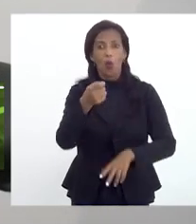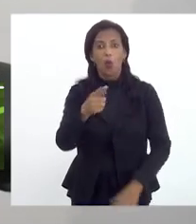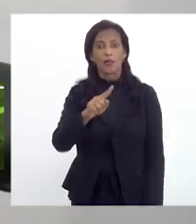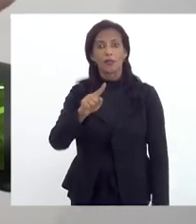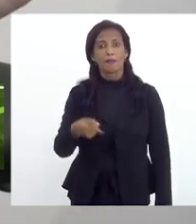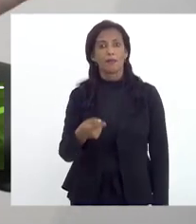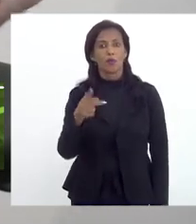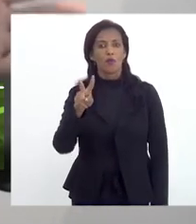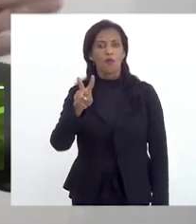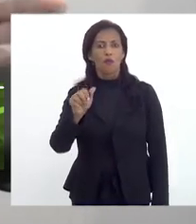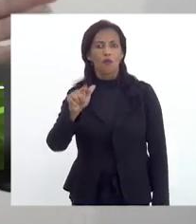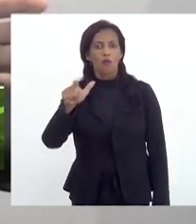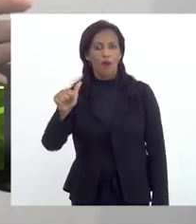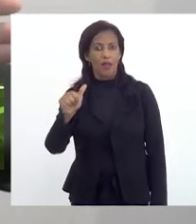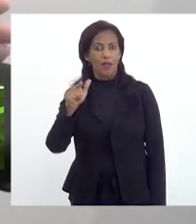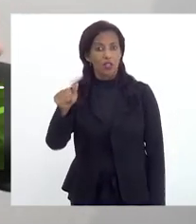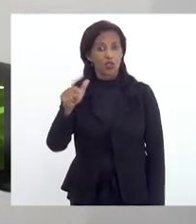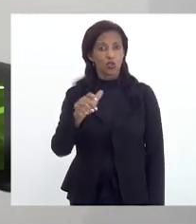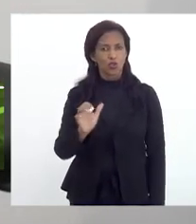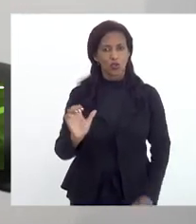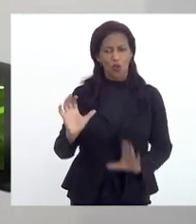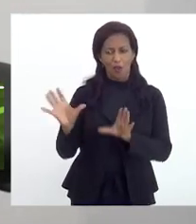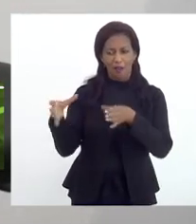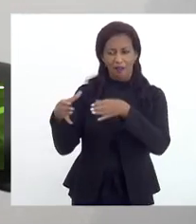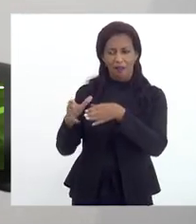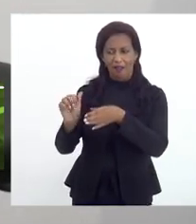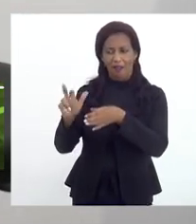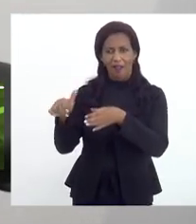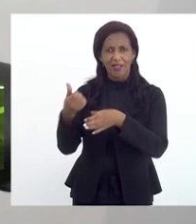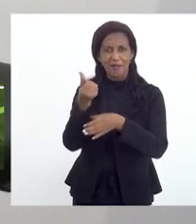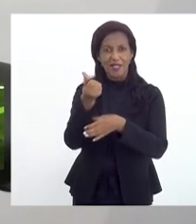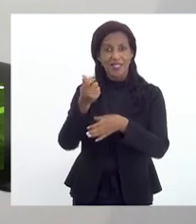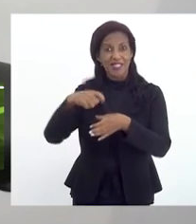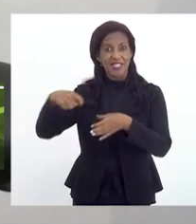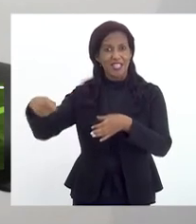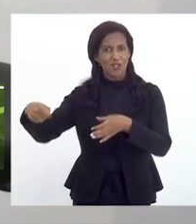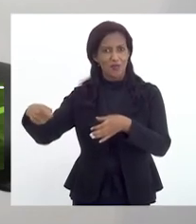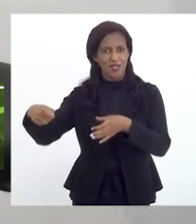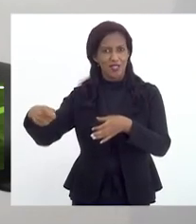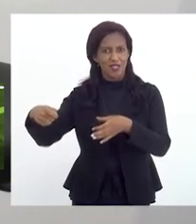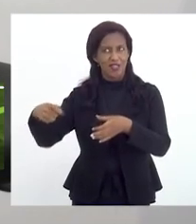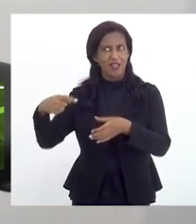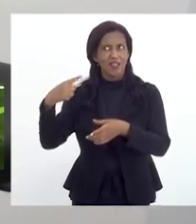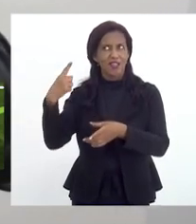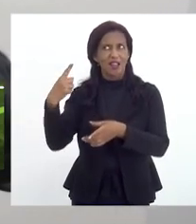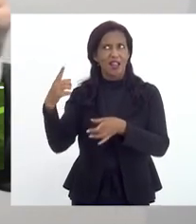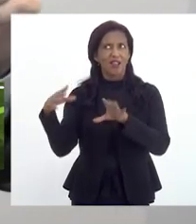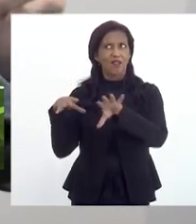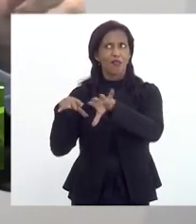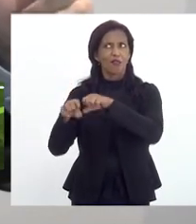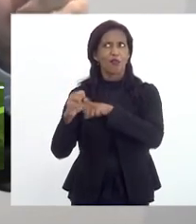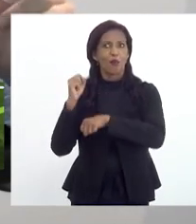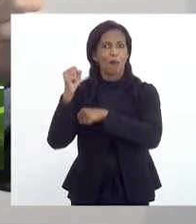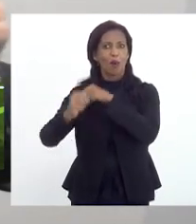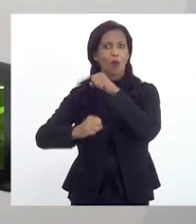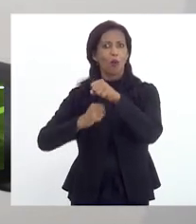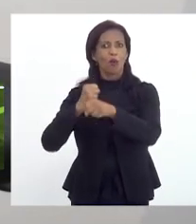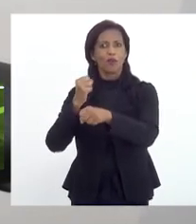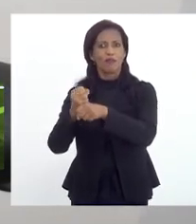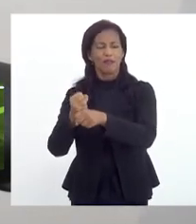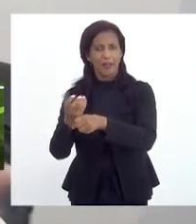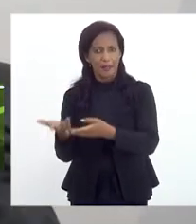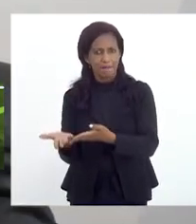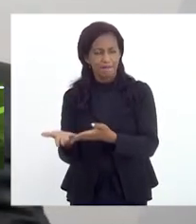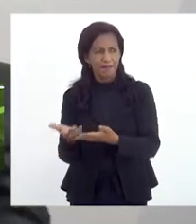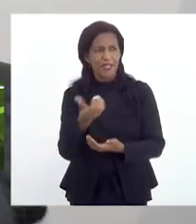Que Só a Cadepol Salvo engano São seis meses E vai acabar No meio do ano que vem É um certame De oito, nove meses